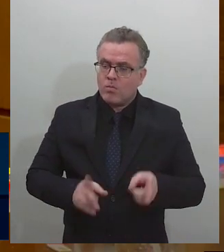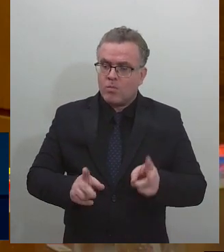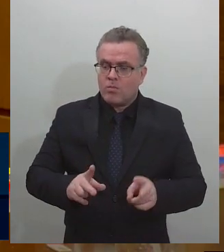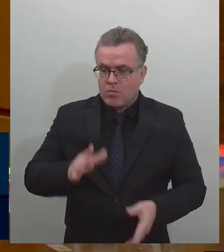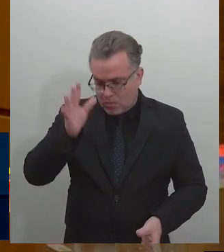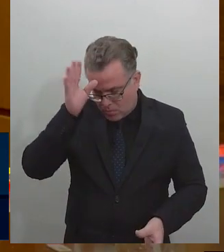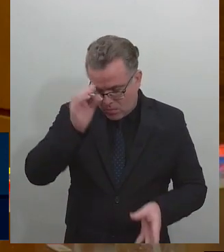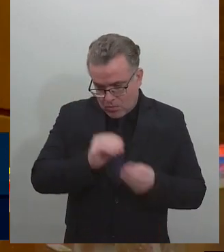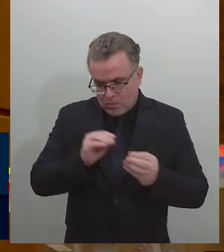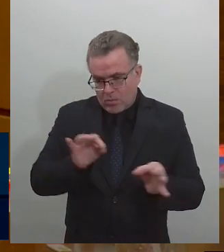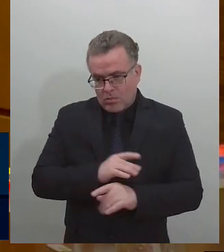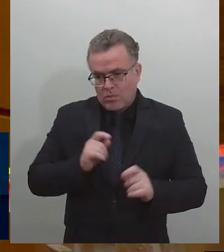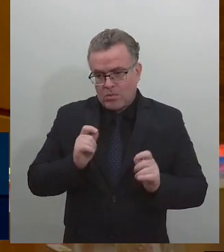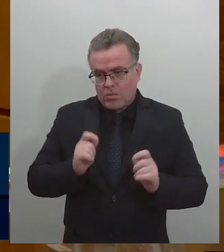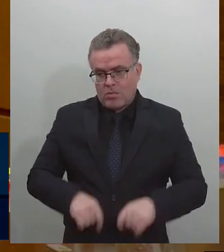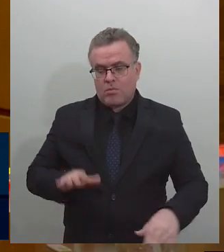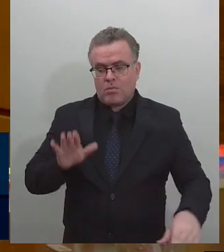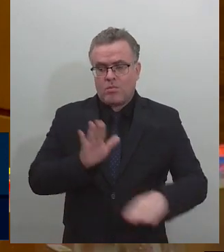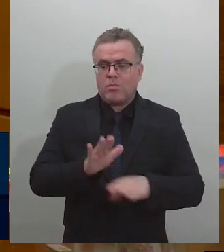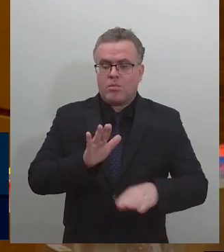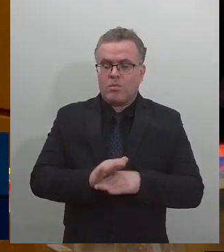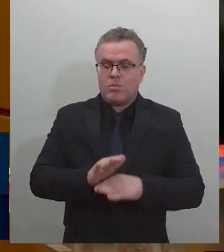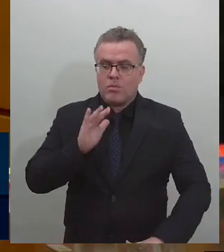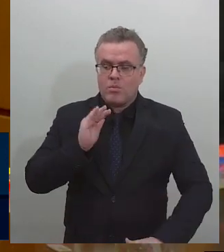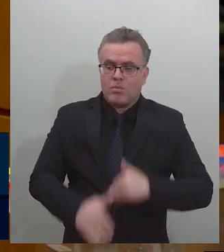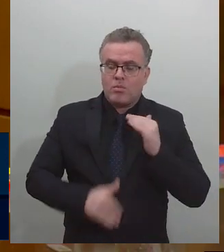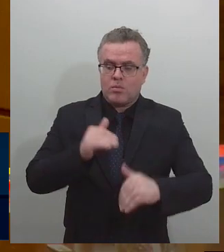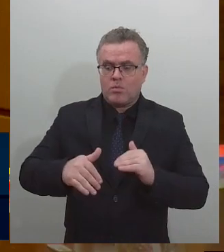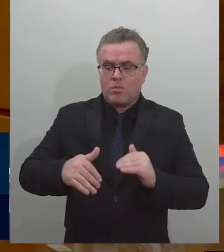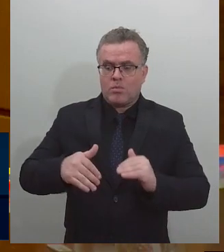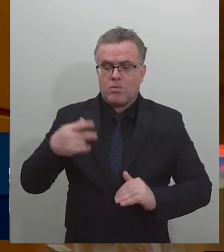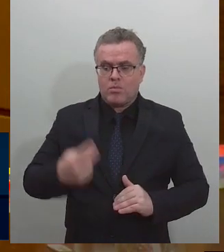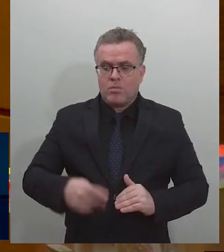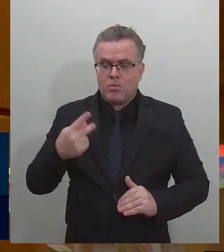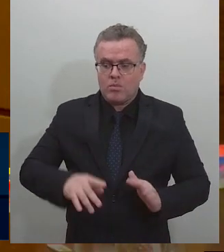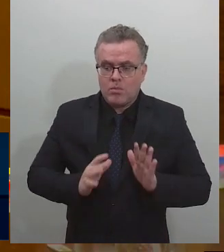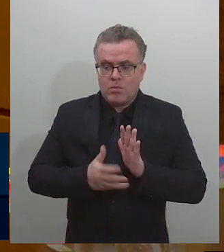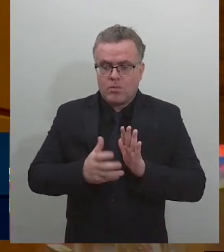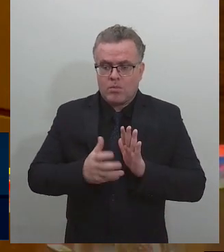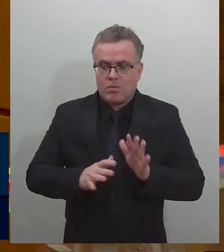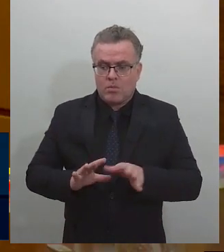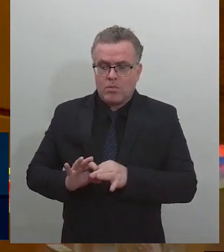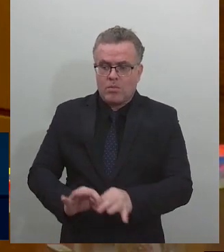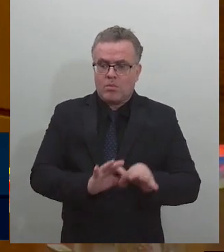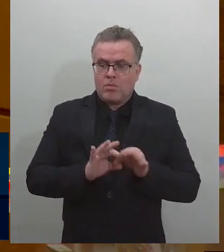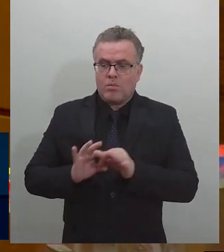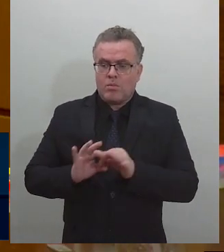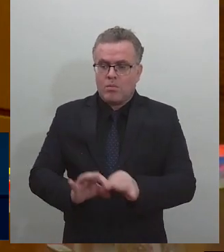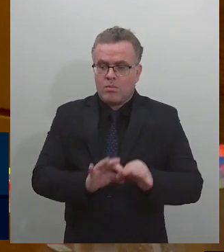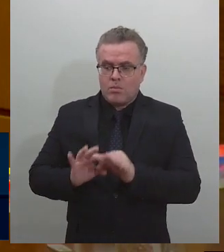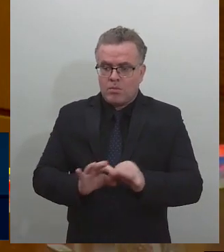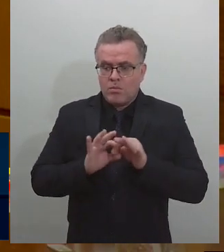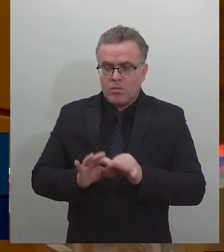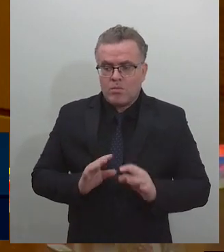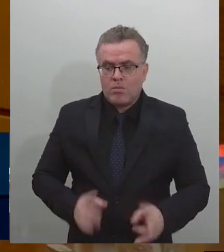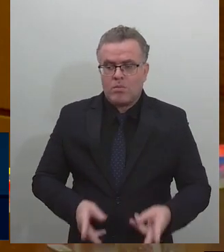o crescimento do meu partido e unificar a esquerda em um projeto de